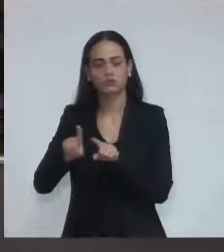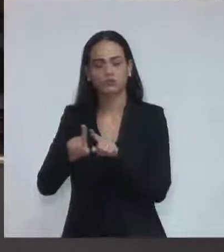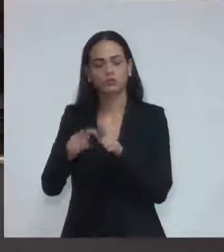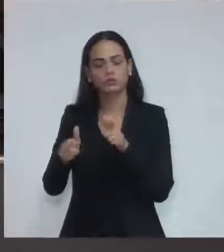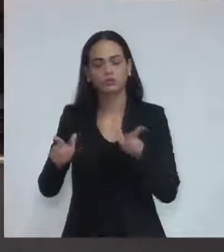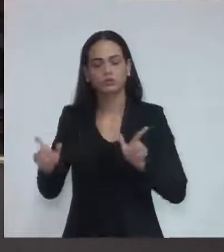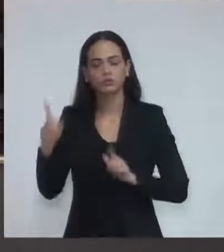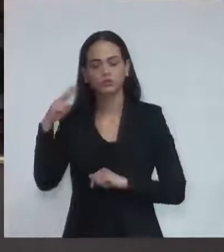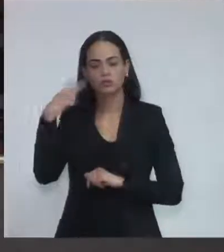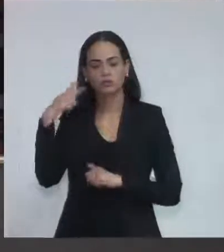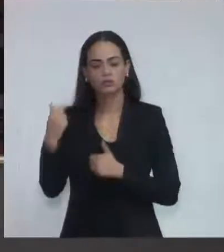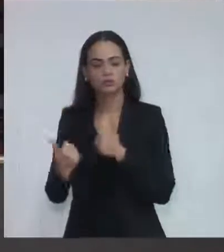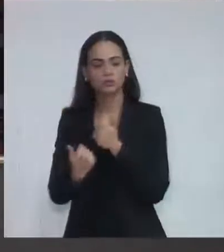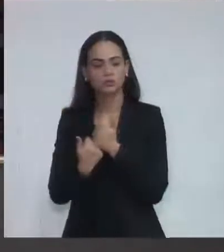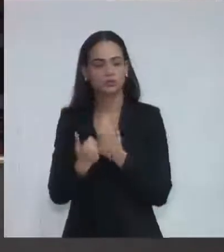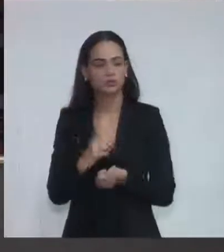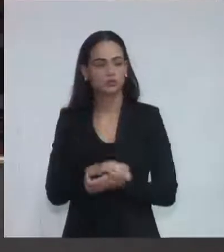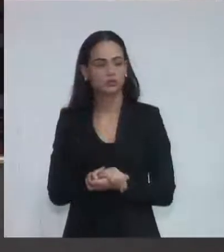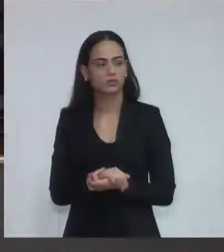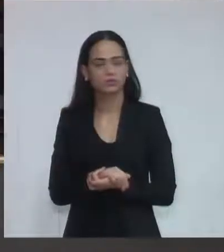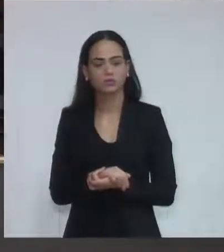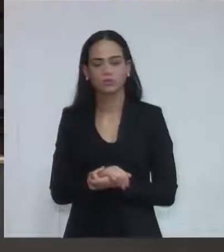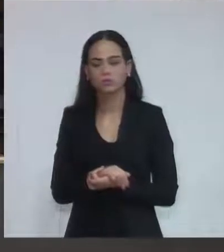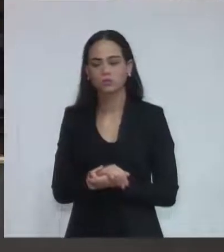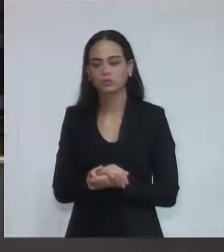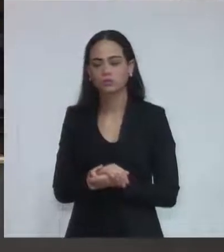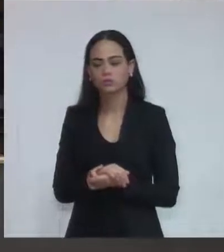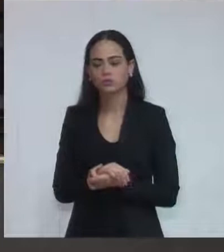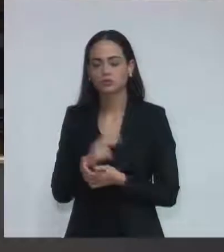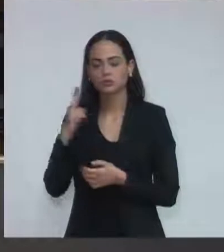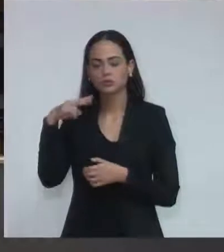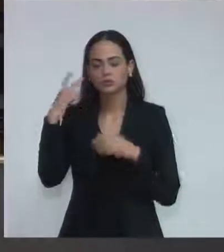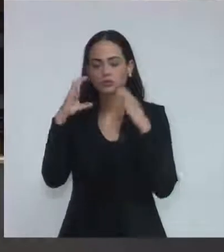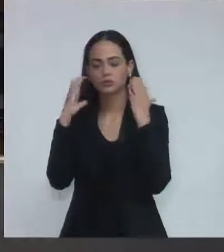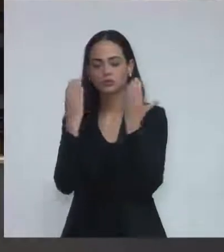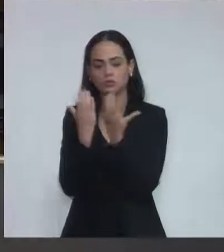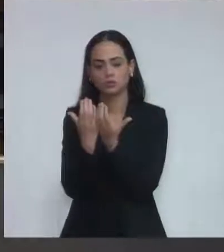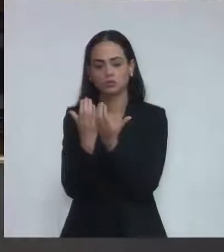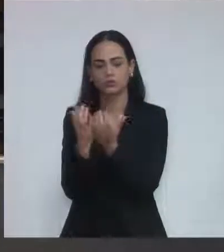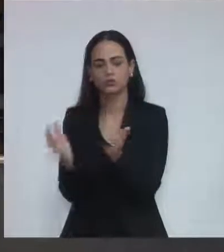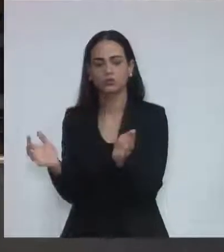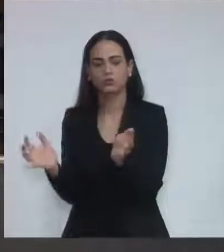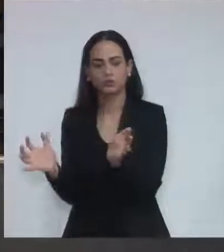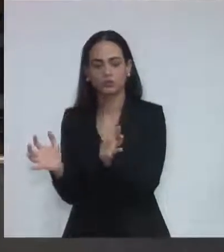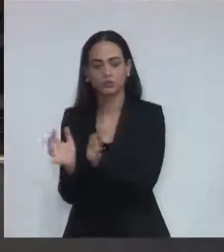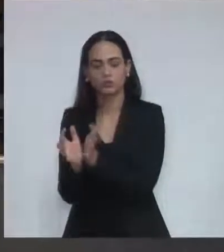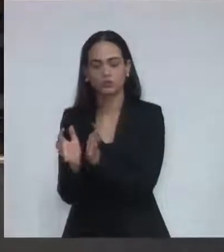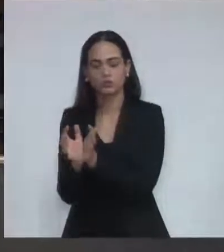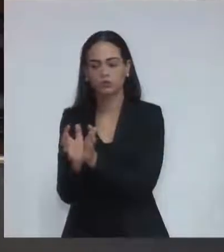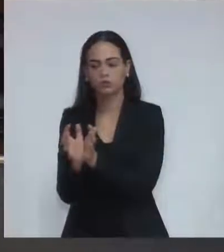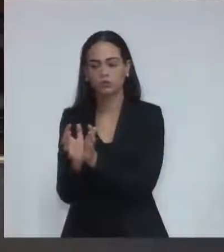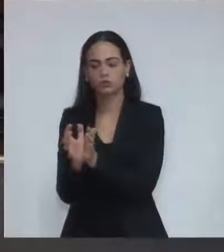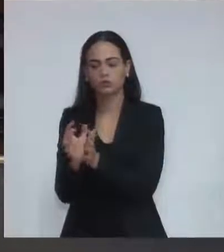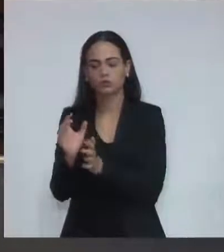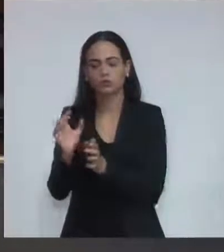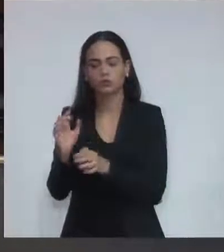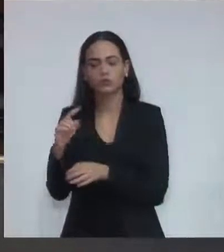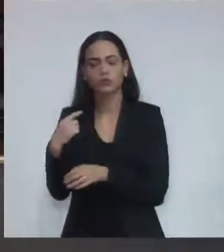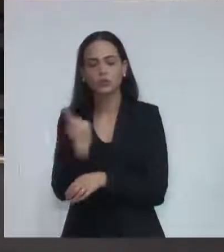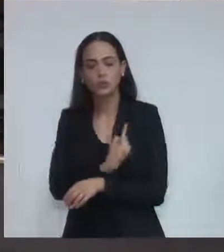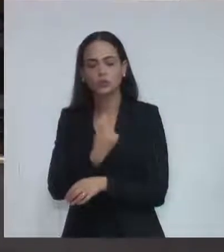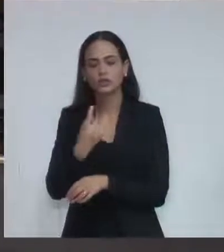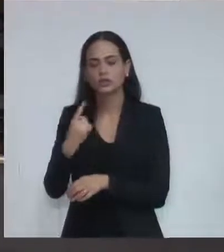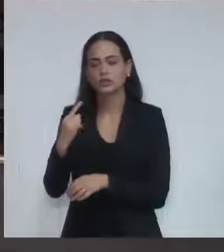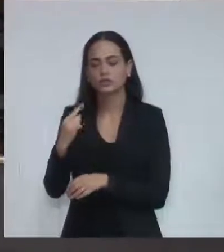Câmara Municipal de Vinhedo do Estado de São Paulo apresenta nos termos regimentais esta moção de aplausos à comunidade Nossa Senhora de Fátima pela realização do tríduo corrido